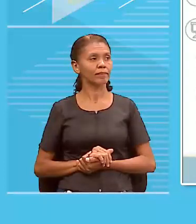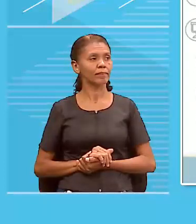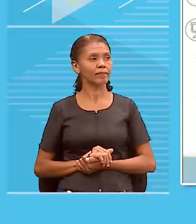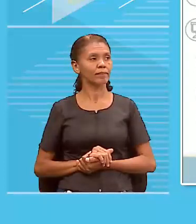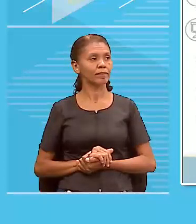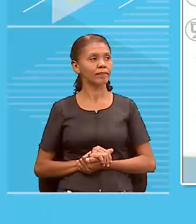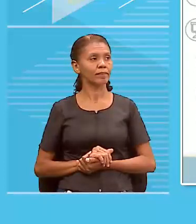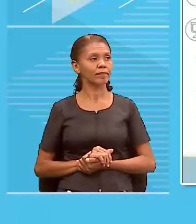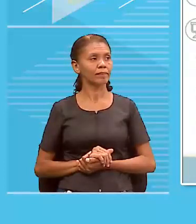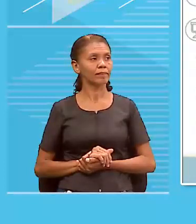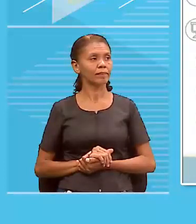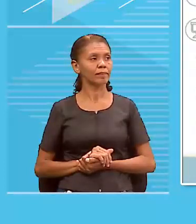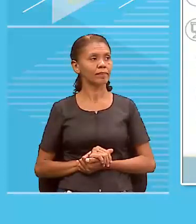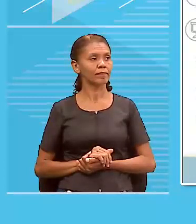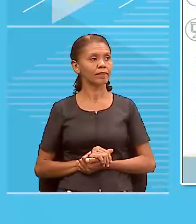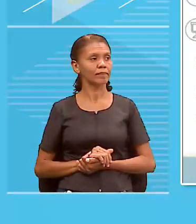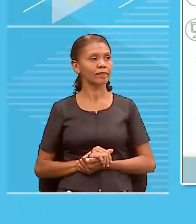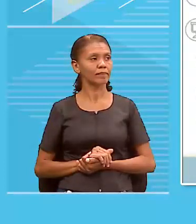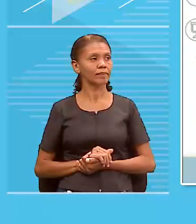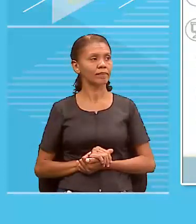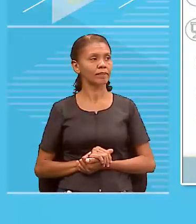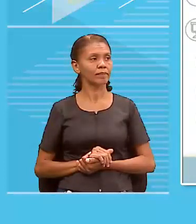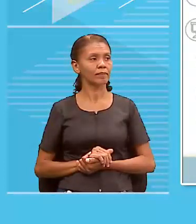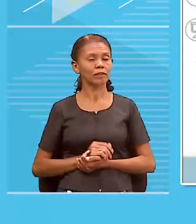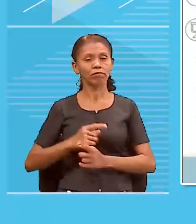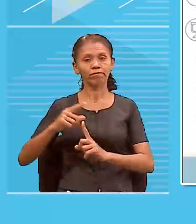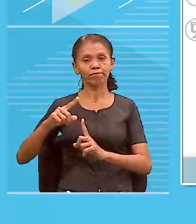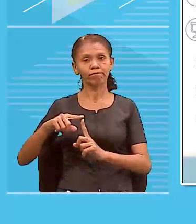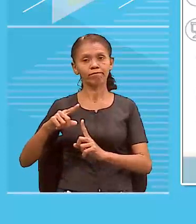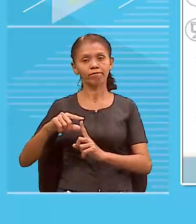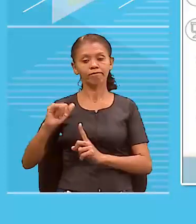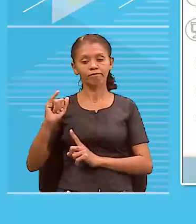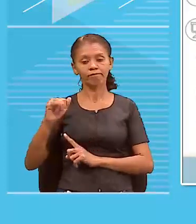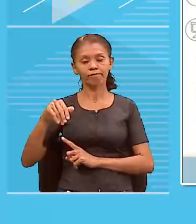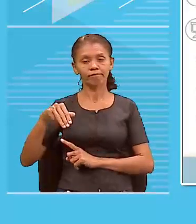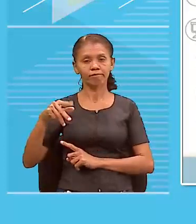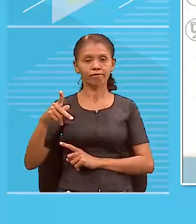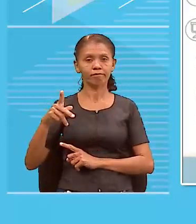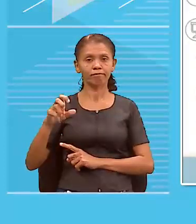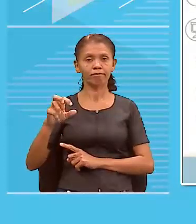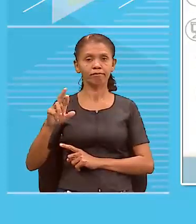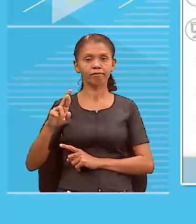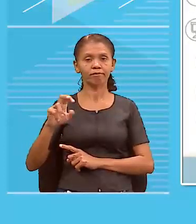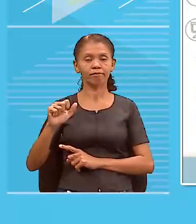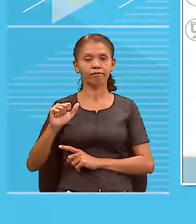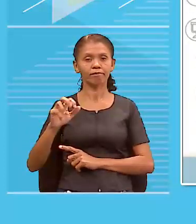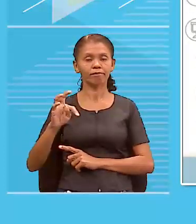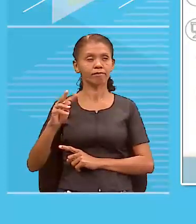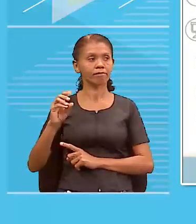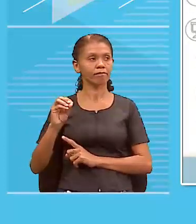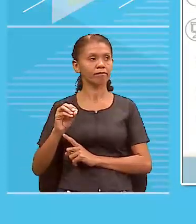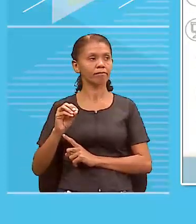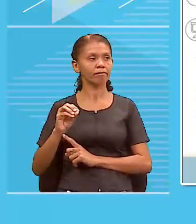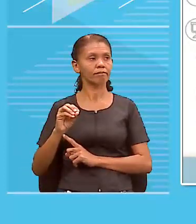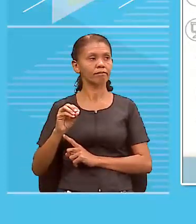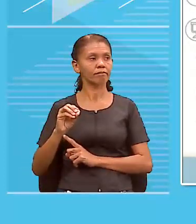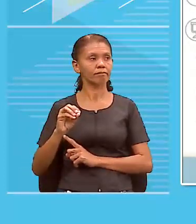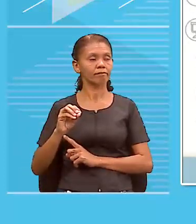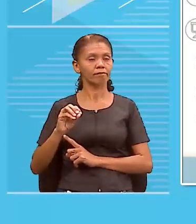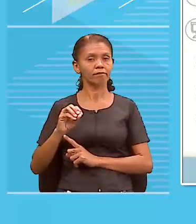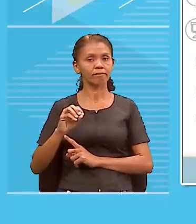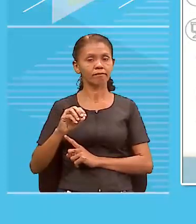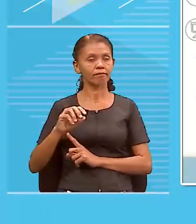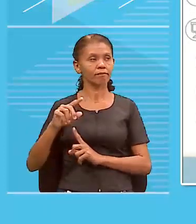lá e o imperativo o modo imperativo e zoar nove é um dos quatro né